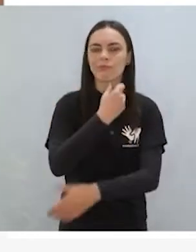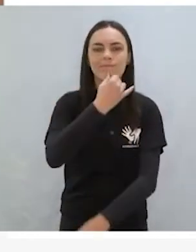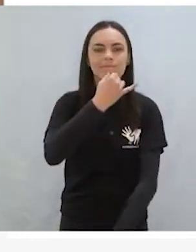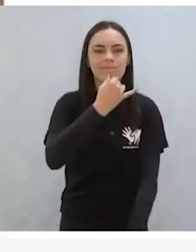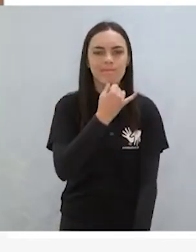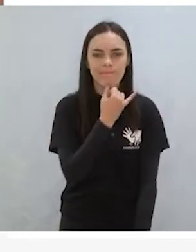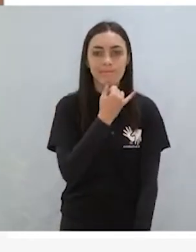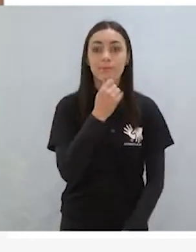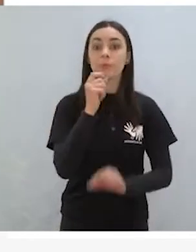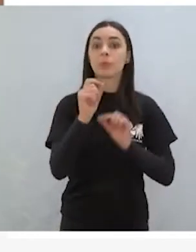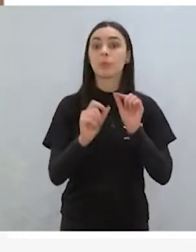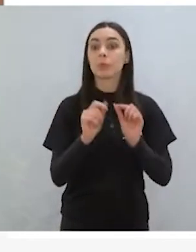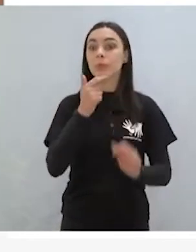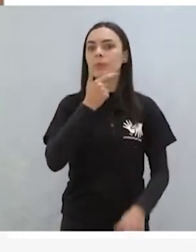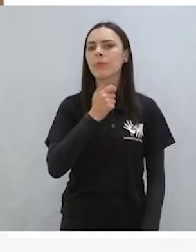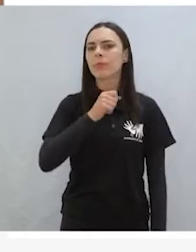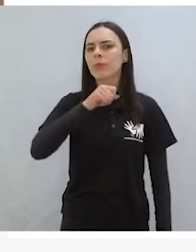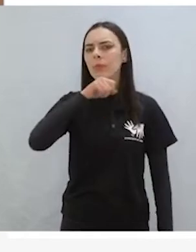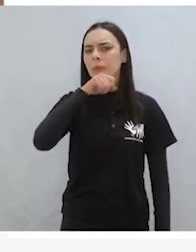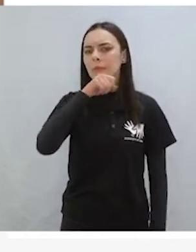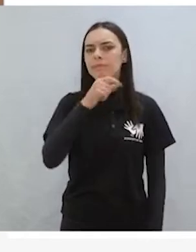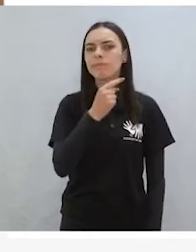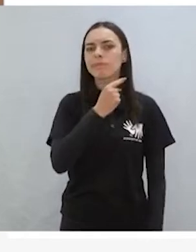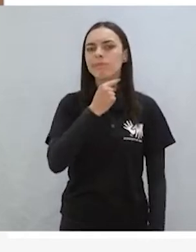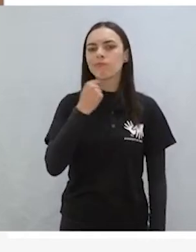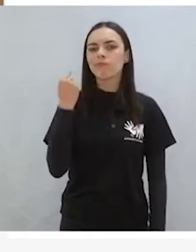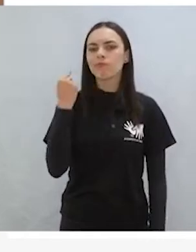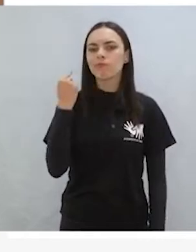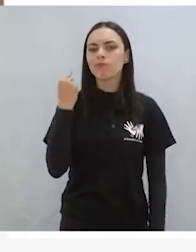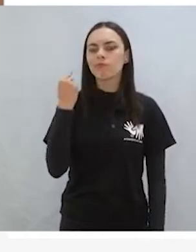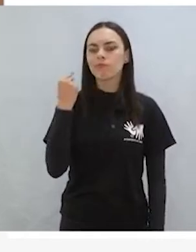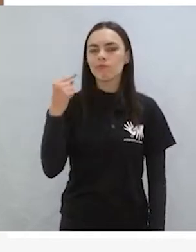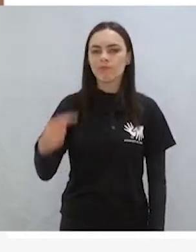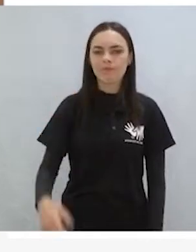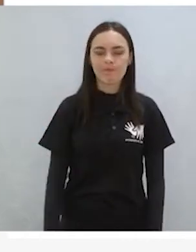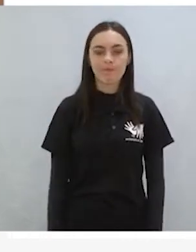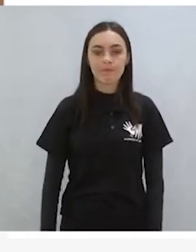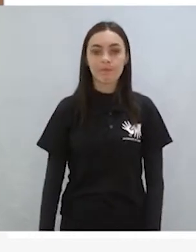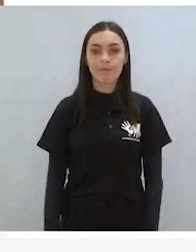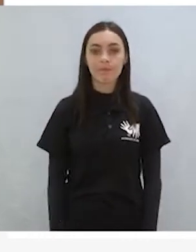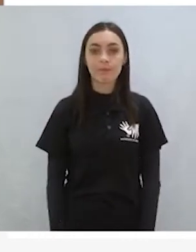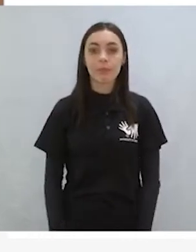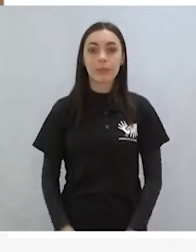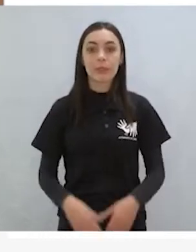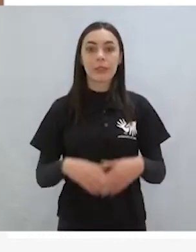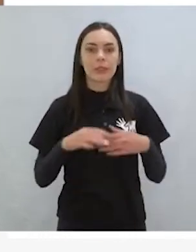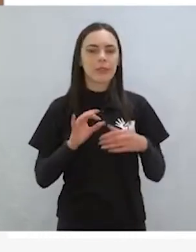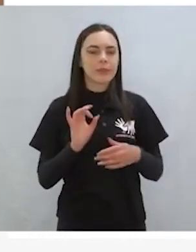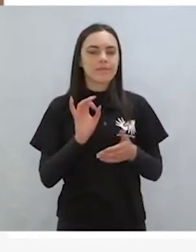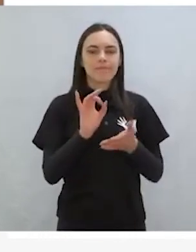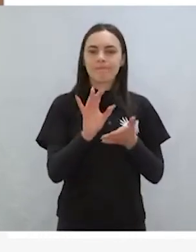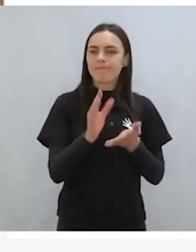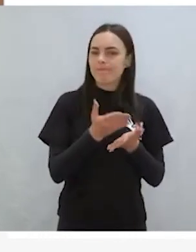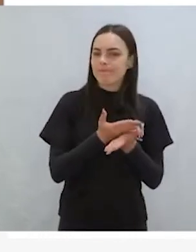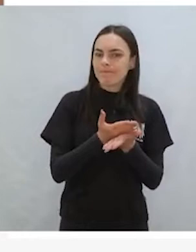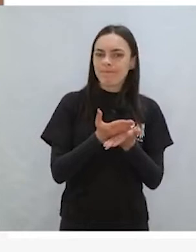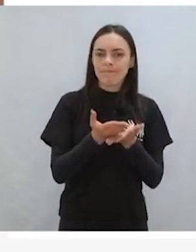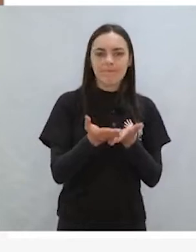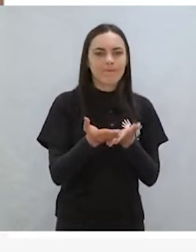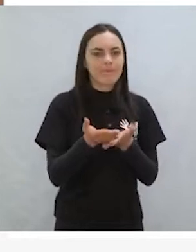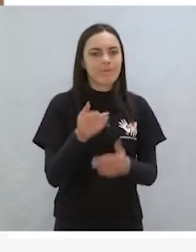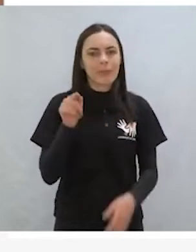um triste dia, o pai de Cinderela morreu. E isso foi só